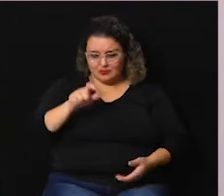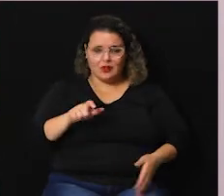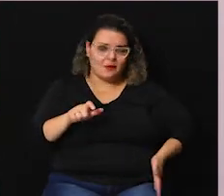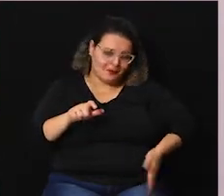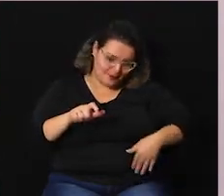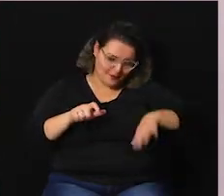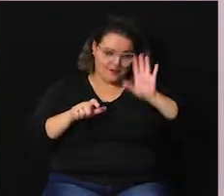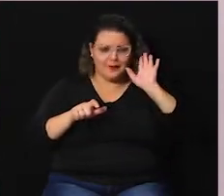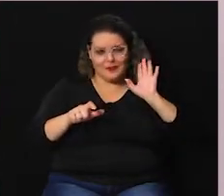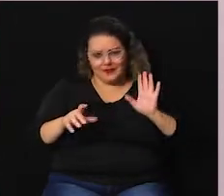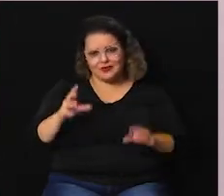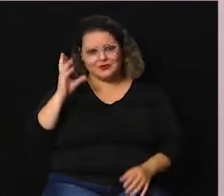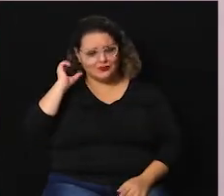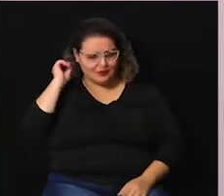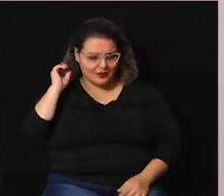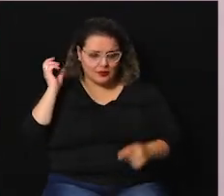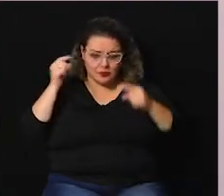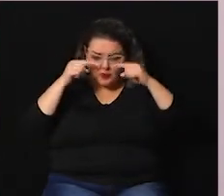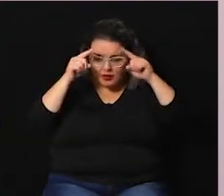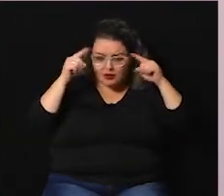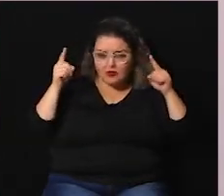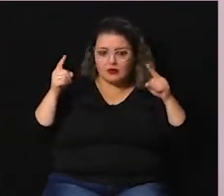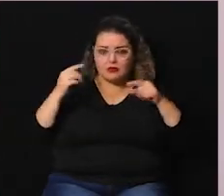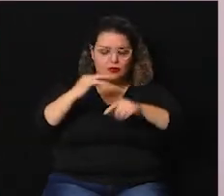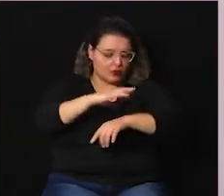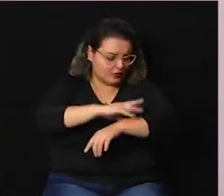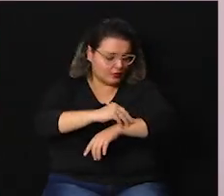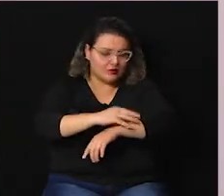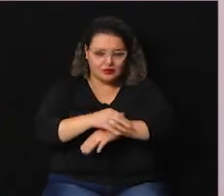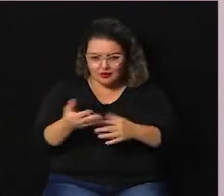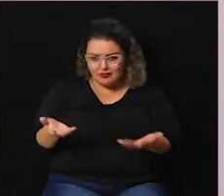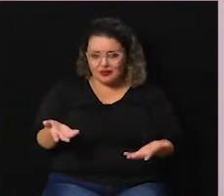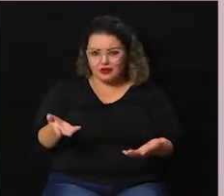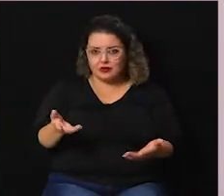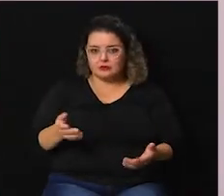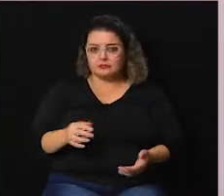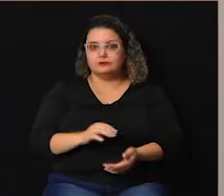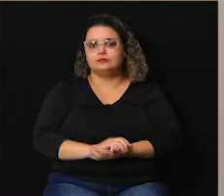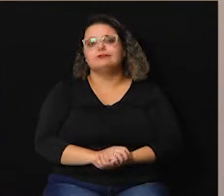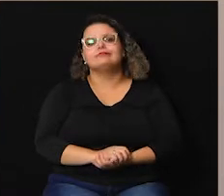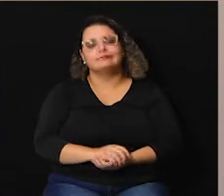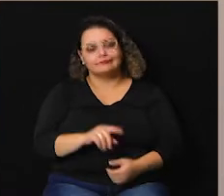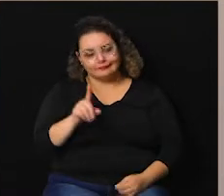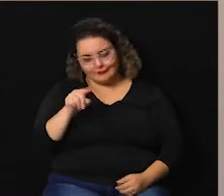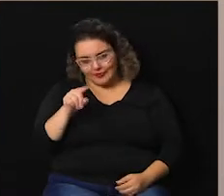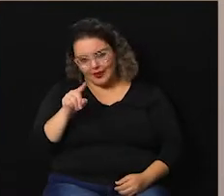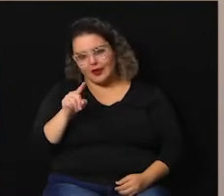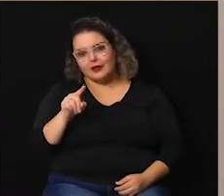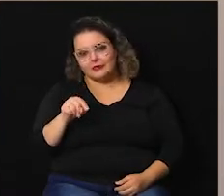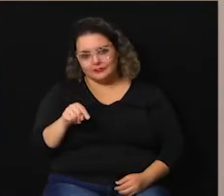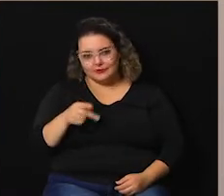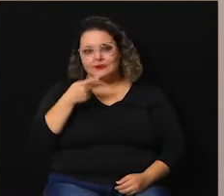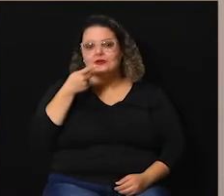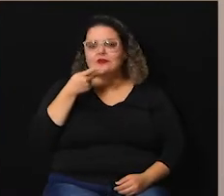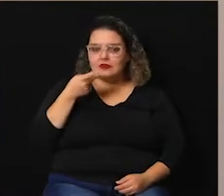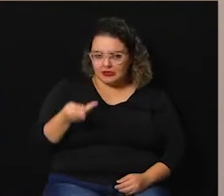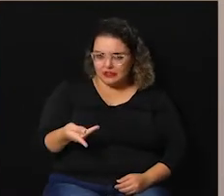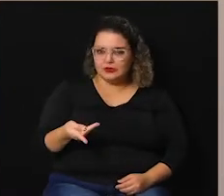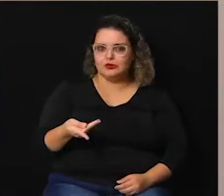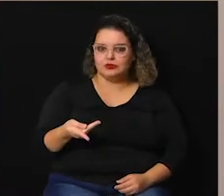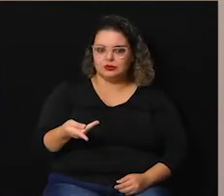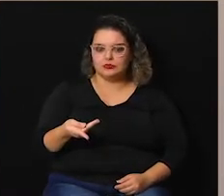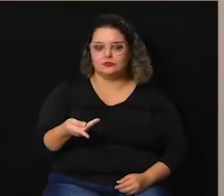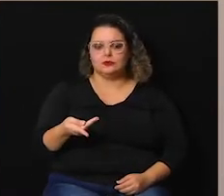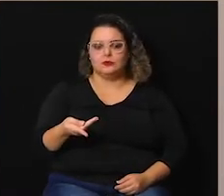mais do que um cabelo, do que uma sobrancelha, do que um pelo no braço. É exatamente disso que estamos